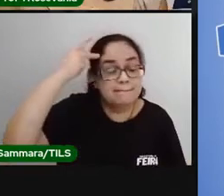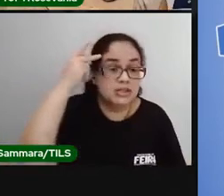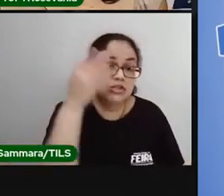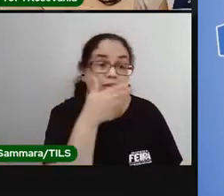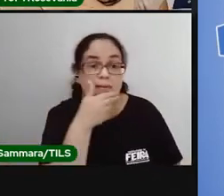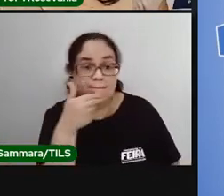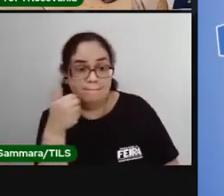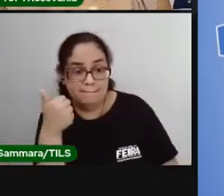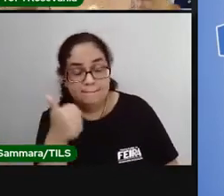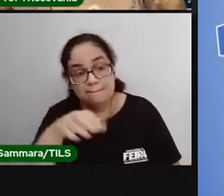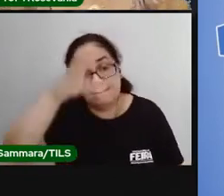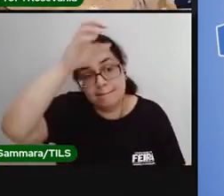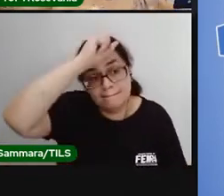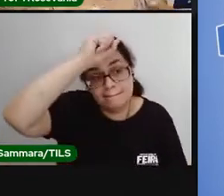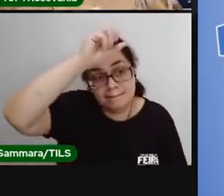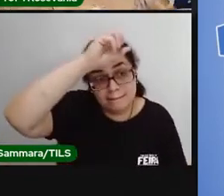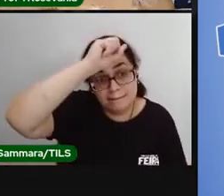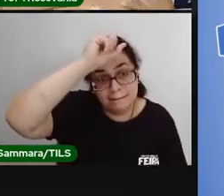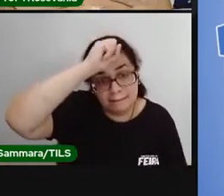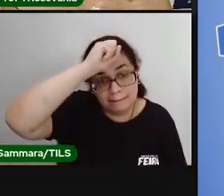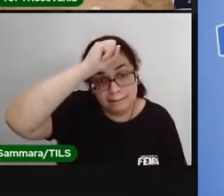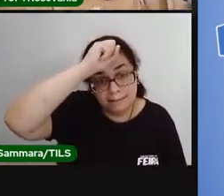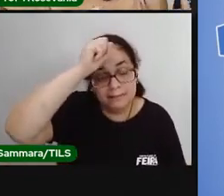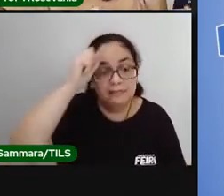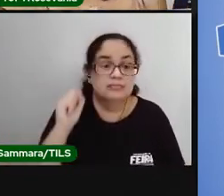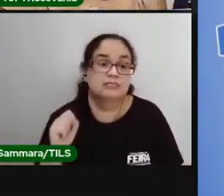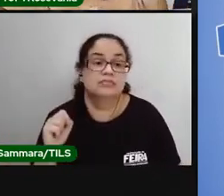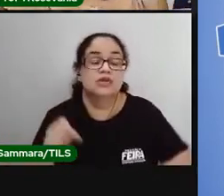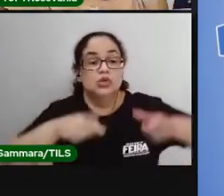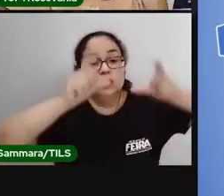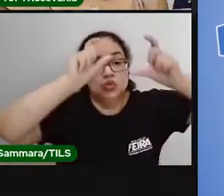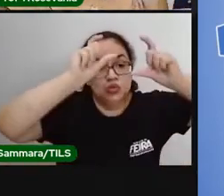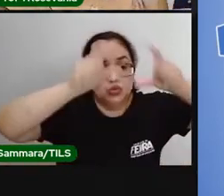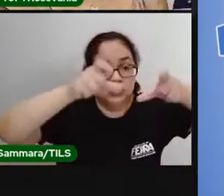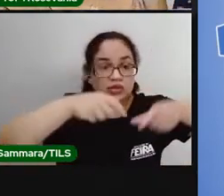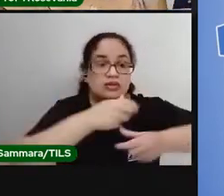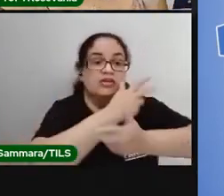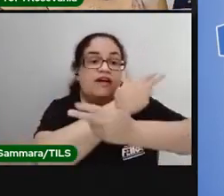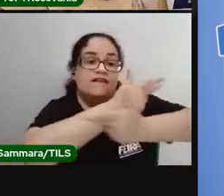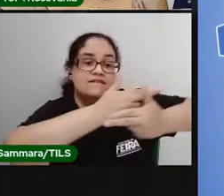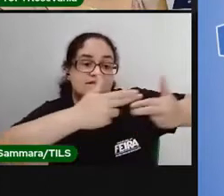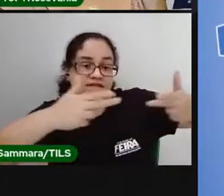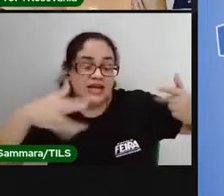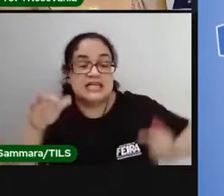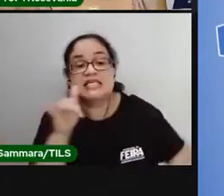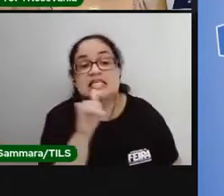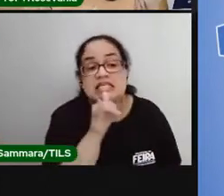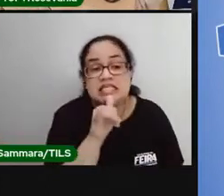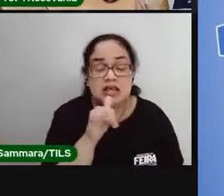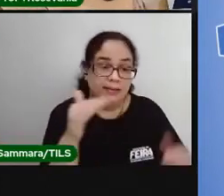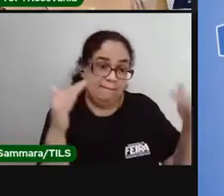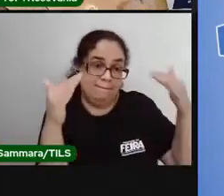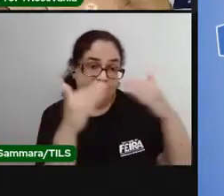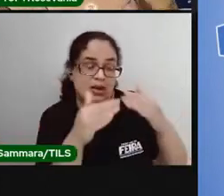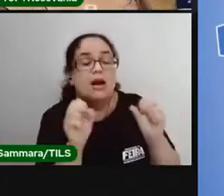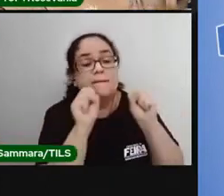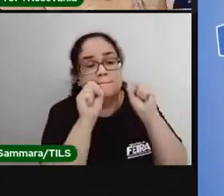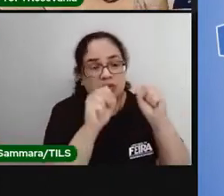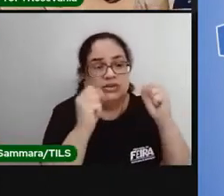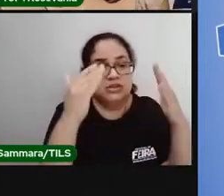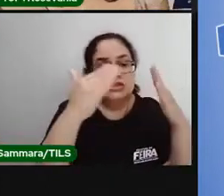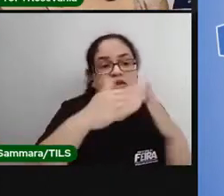aprendendo mais coisas. Aí, nesses lugares, existem vários. Eu dei o exemplo da casa, mas pode ser a igreja,